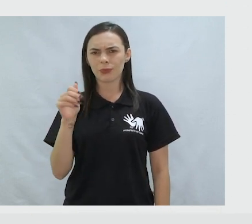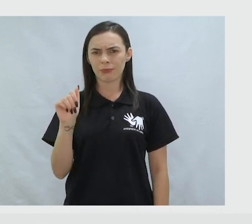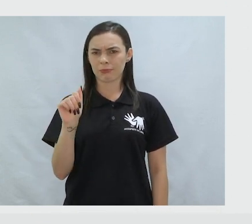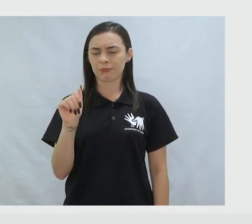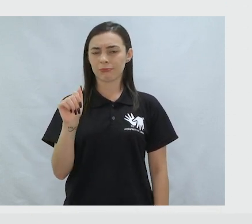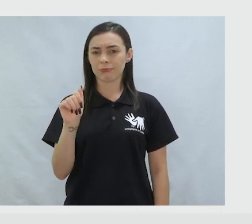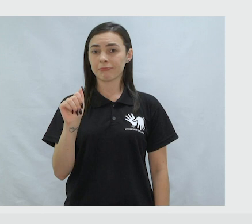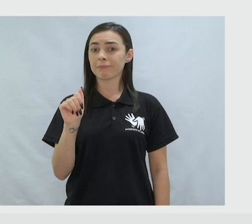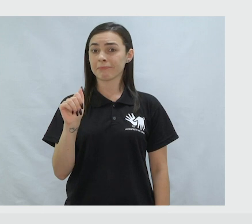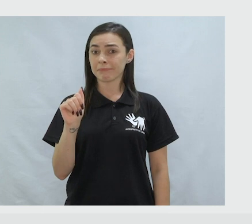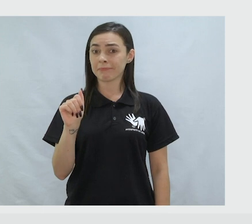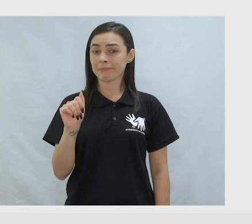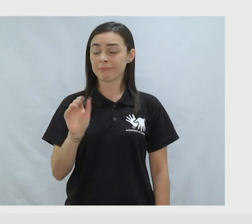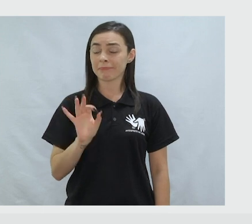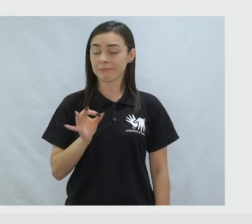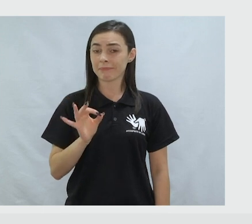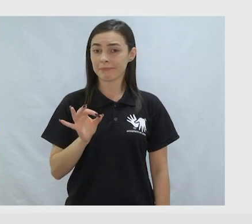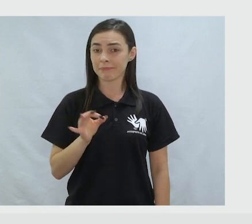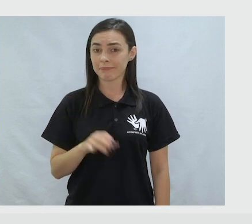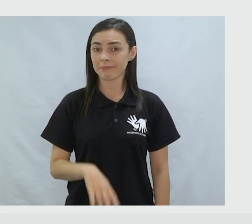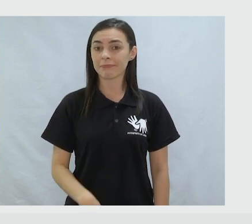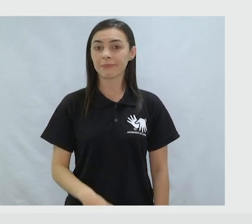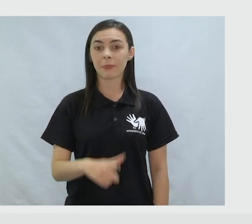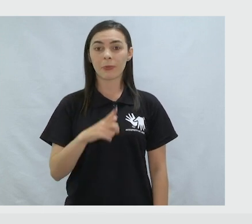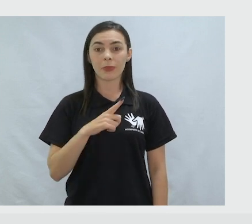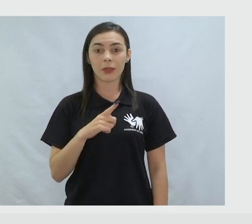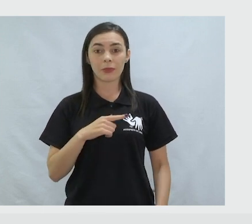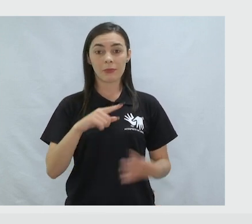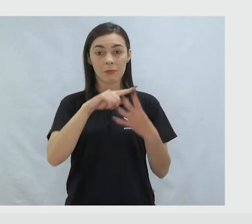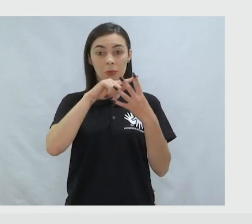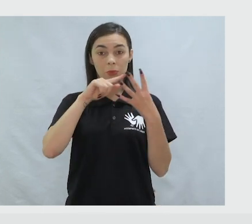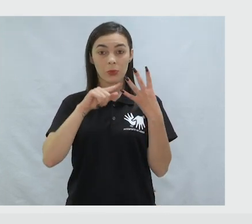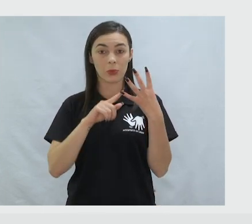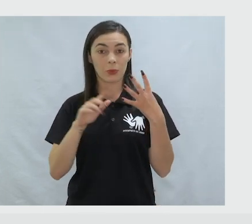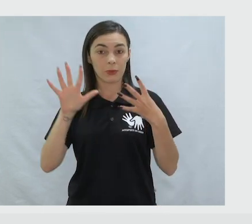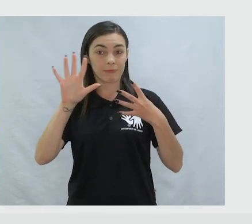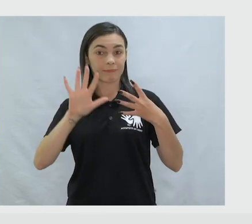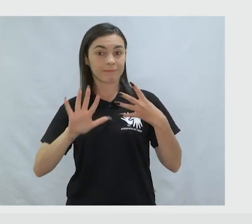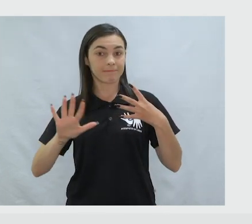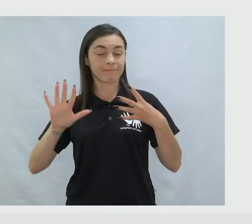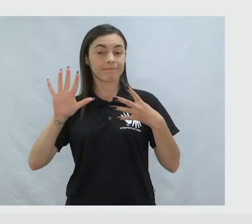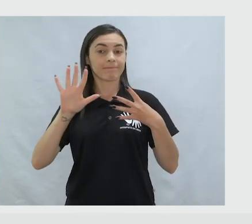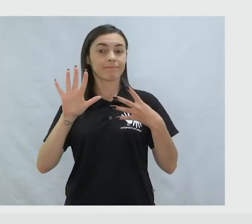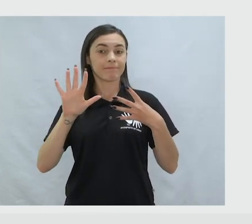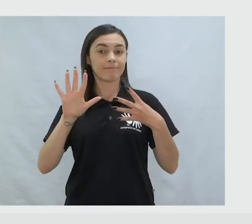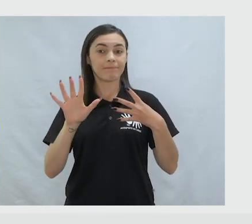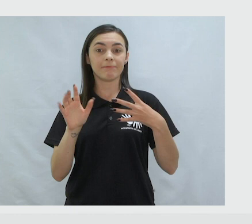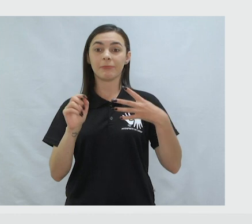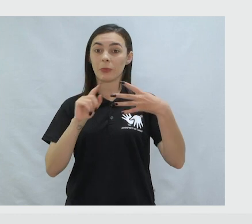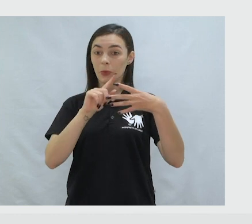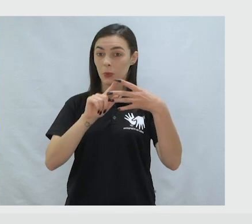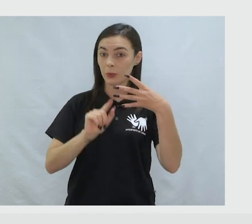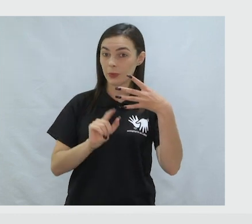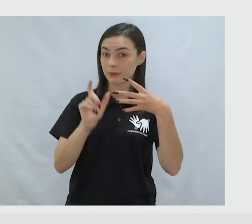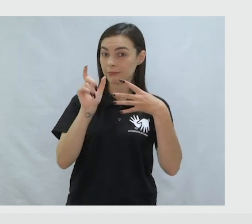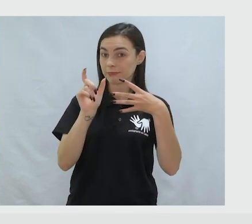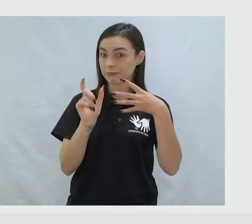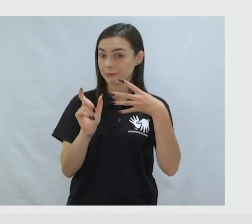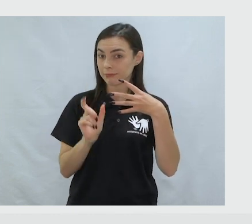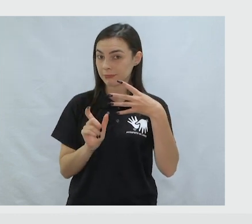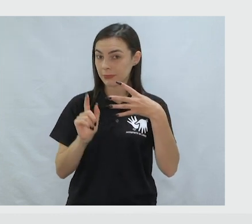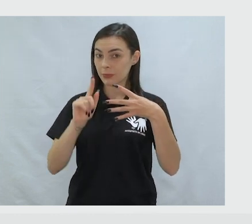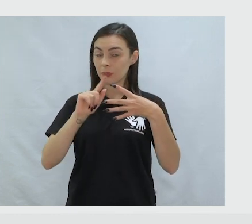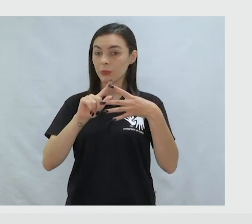Joaninha. Muito bem. Então, nós temos quatro imagens. Quatro